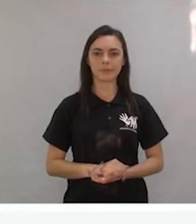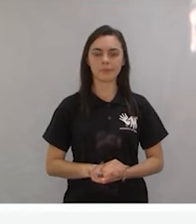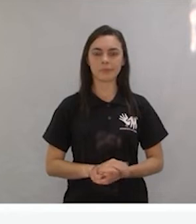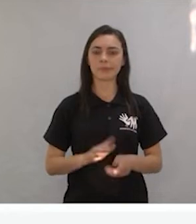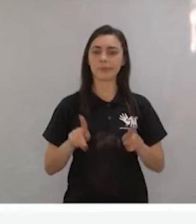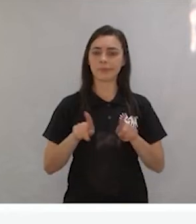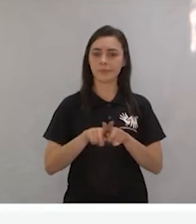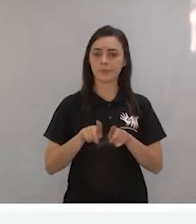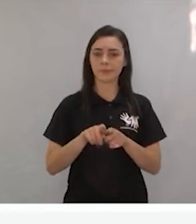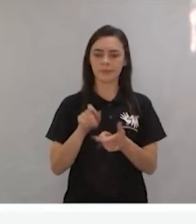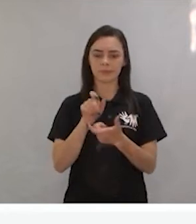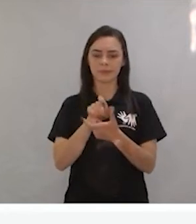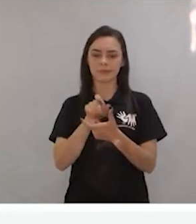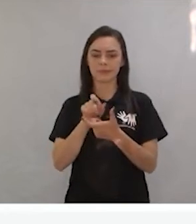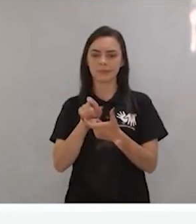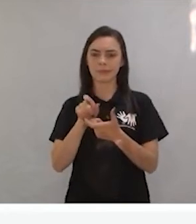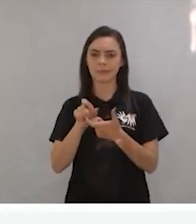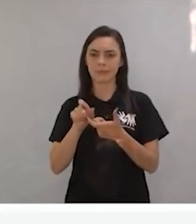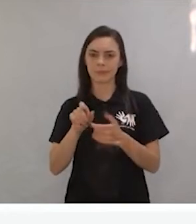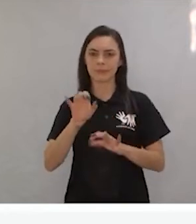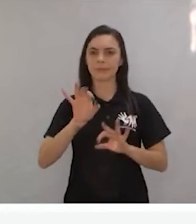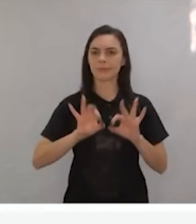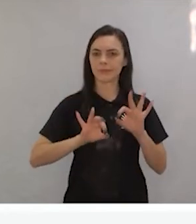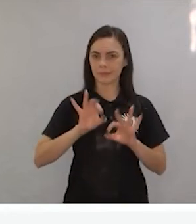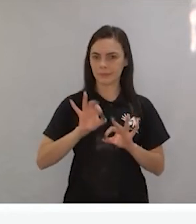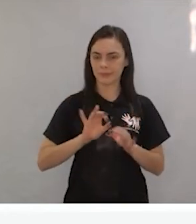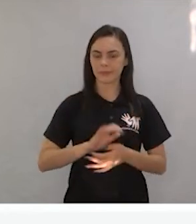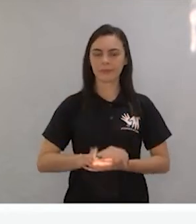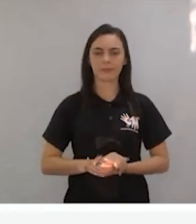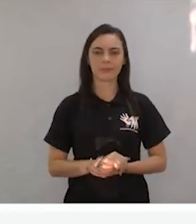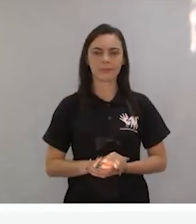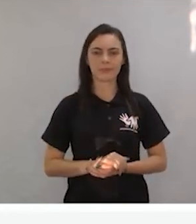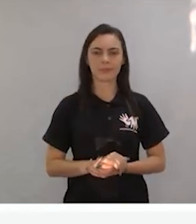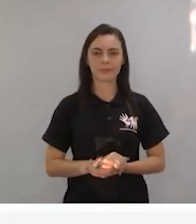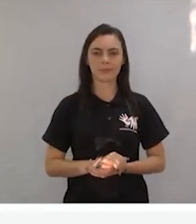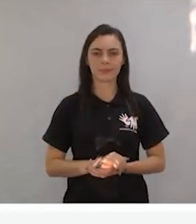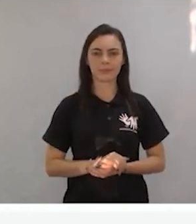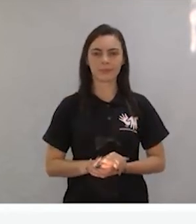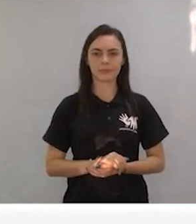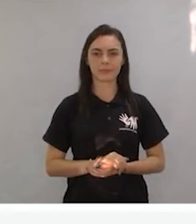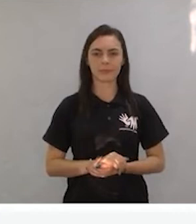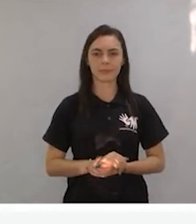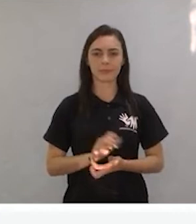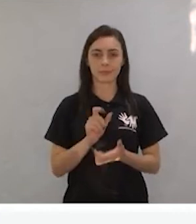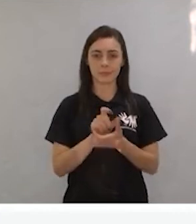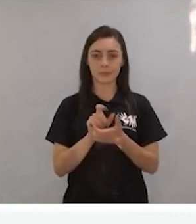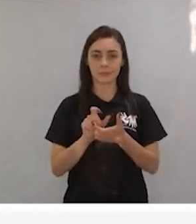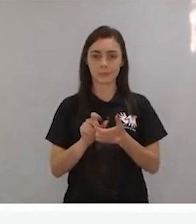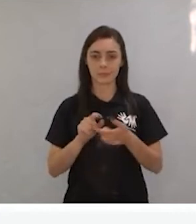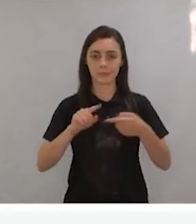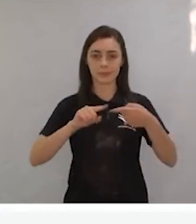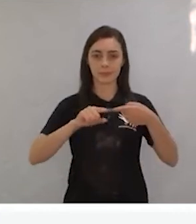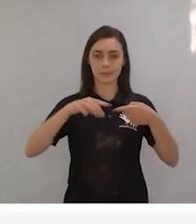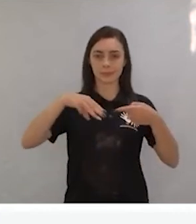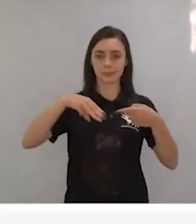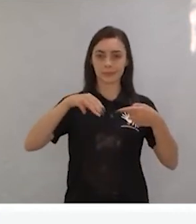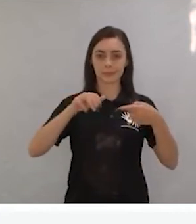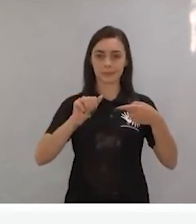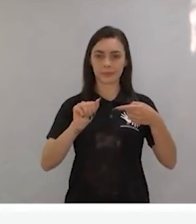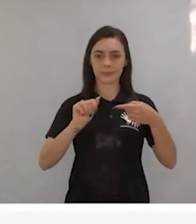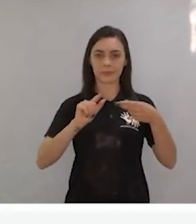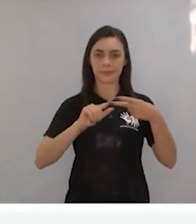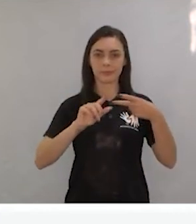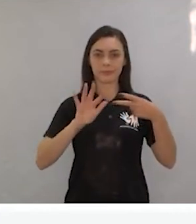Nós também separamos em sílabas a palavra Mafalda. Vamos ver lá? Então, a primeira sílaba é ma,